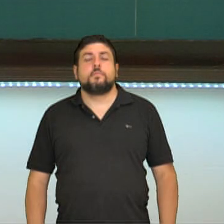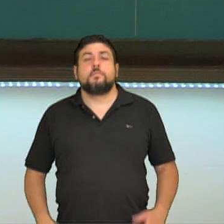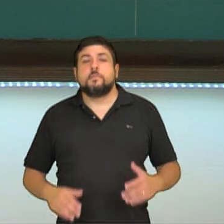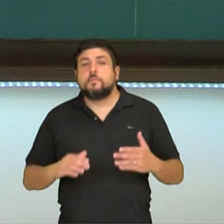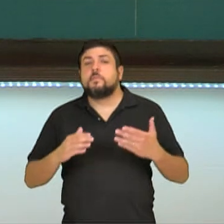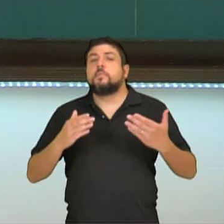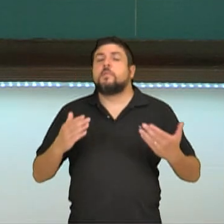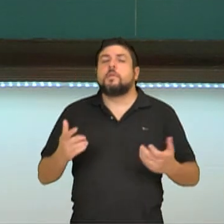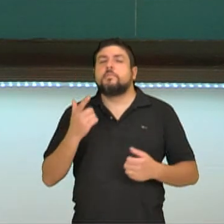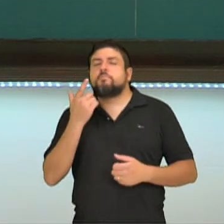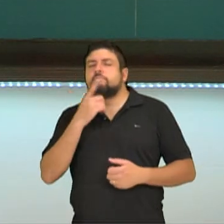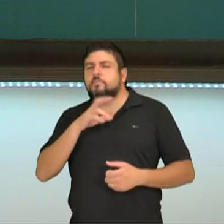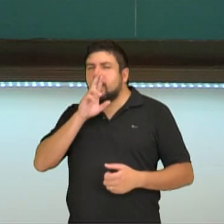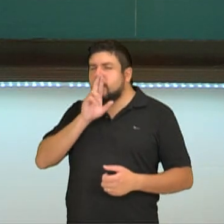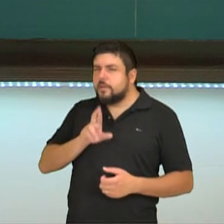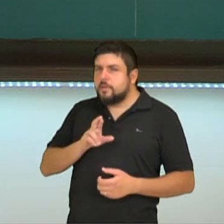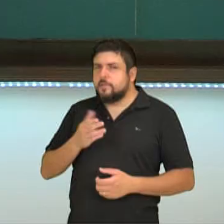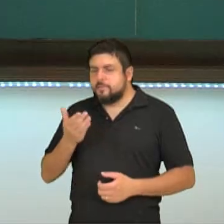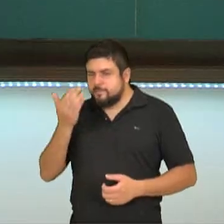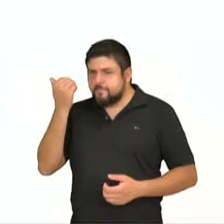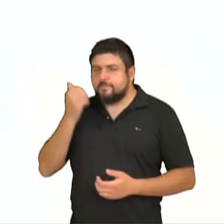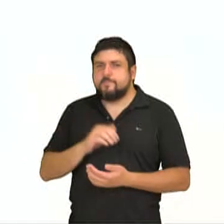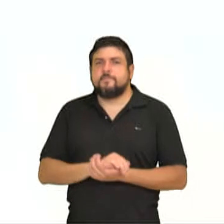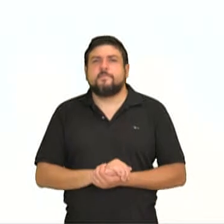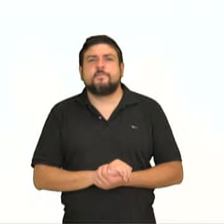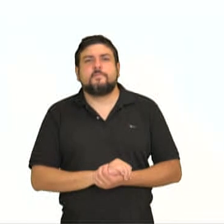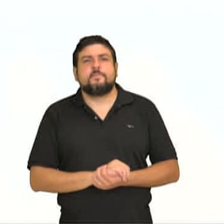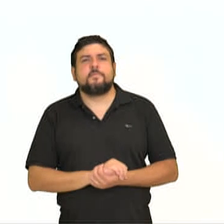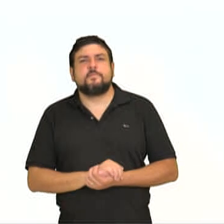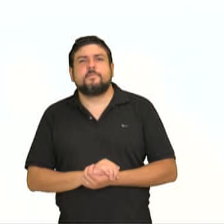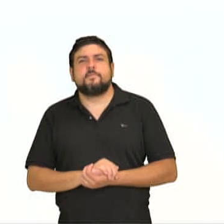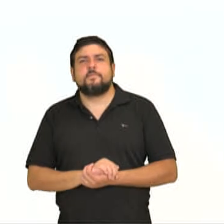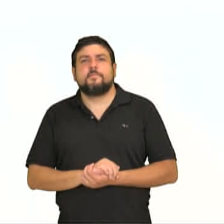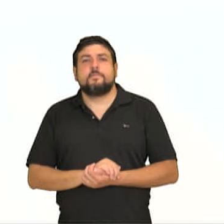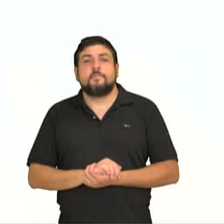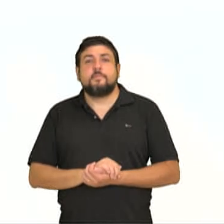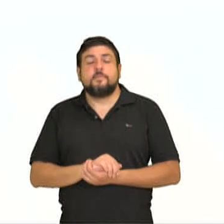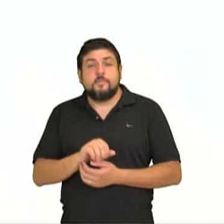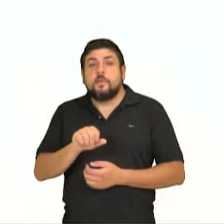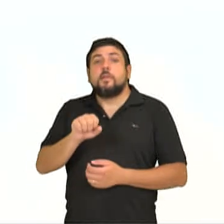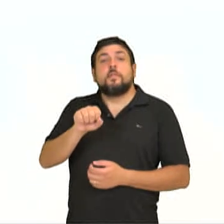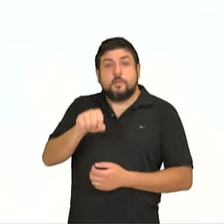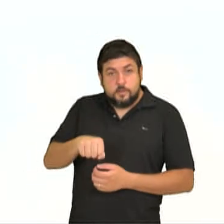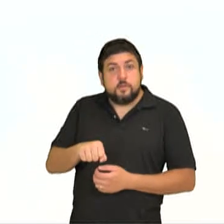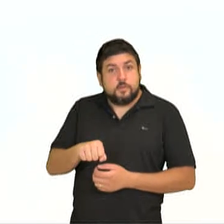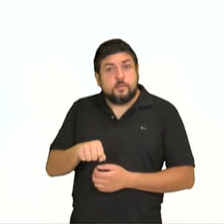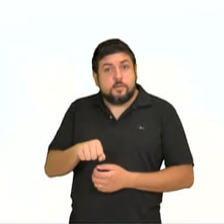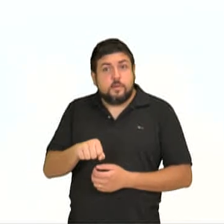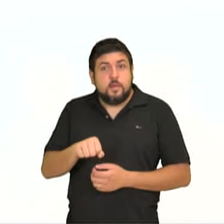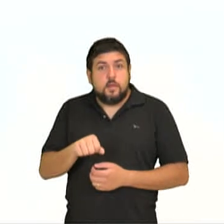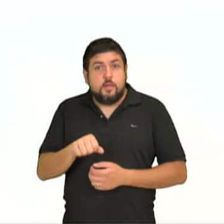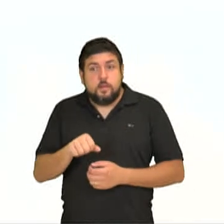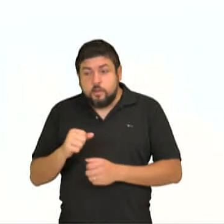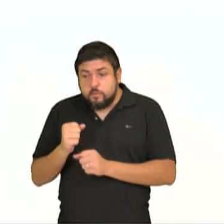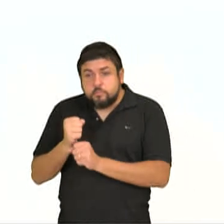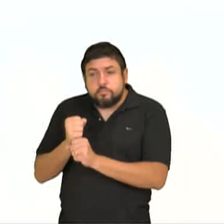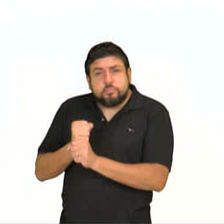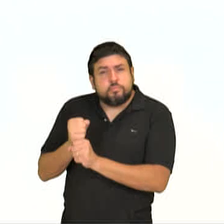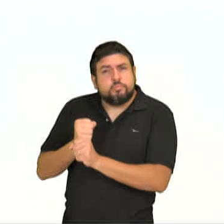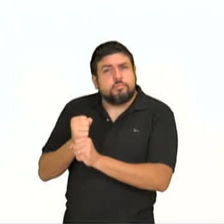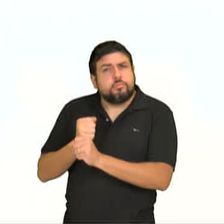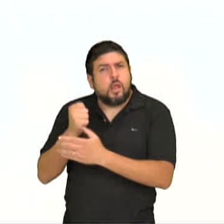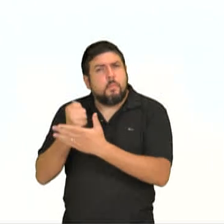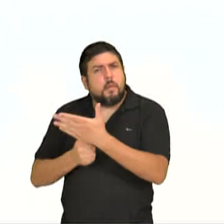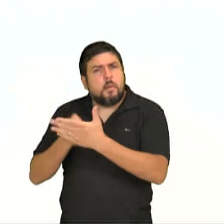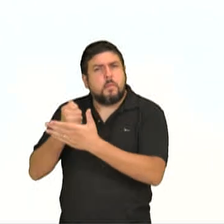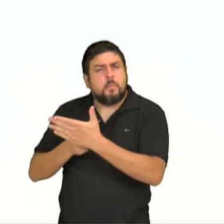E aí, pessoal, conseguiu resolver? Vamos ver junto então? Então, sim, tendo em vista que após 200 anos de luta, muitas